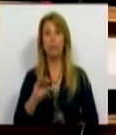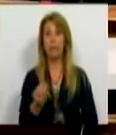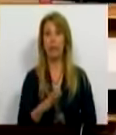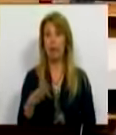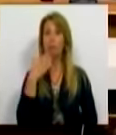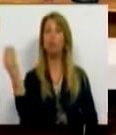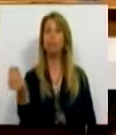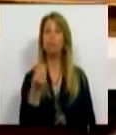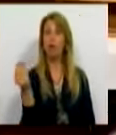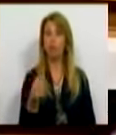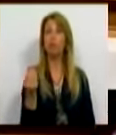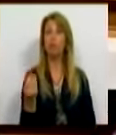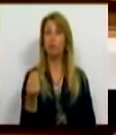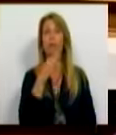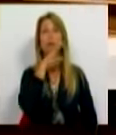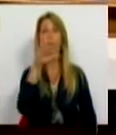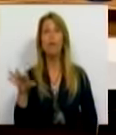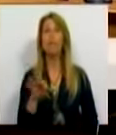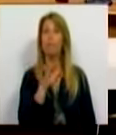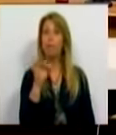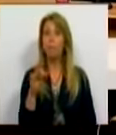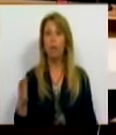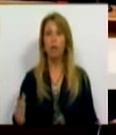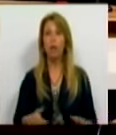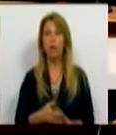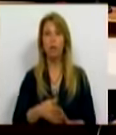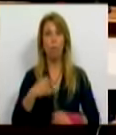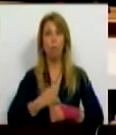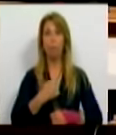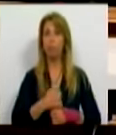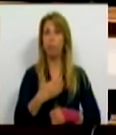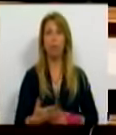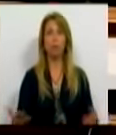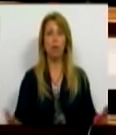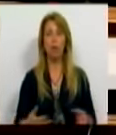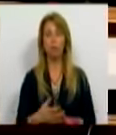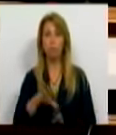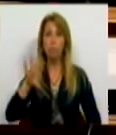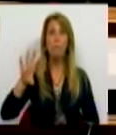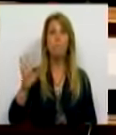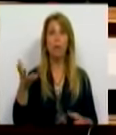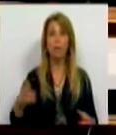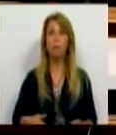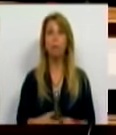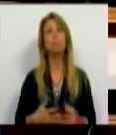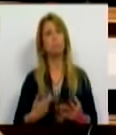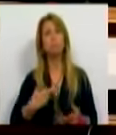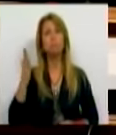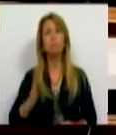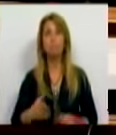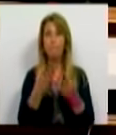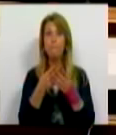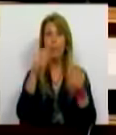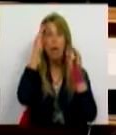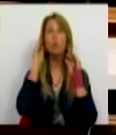e os jovens, as famílias, os profissionais, o país, merecem que as matérias educativas